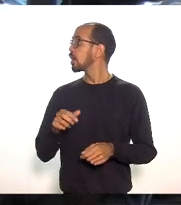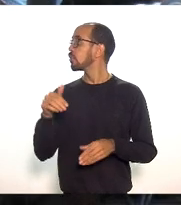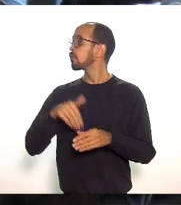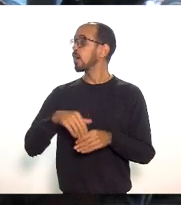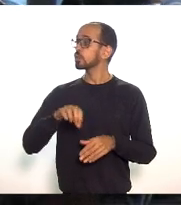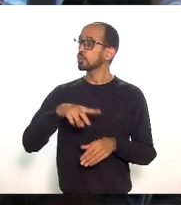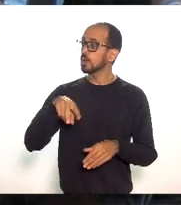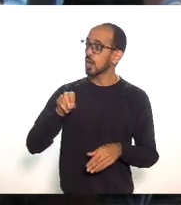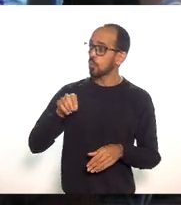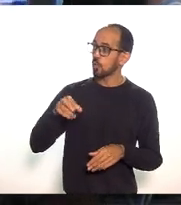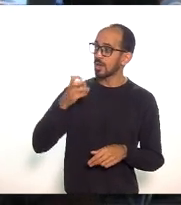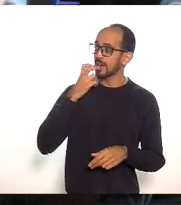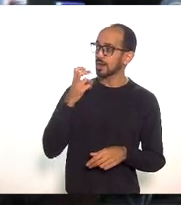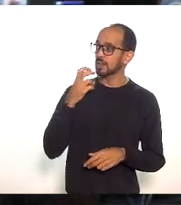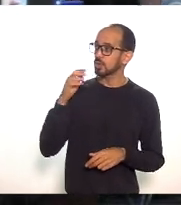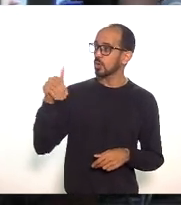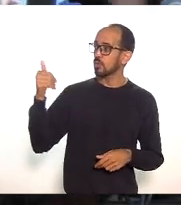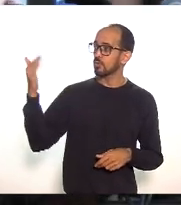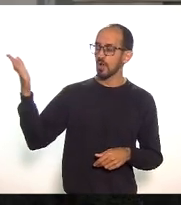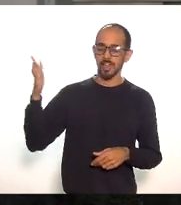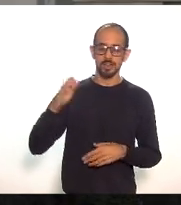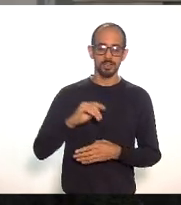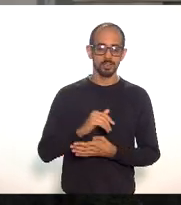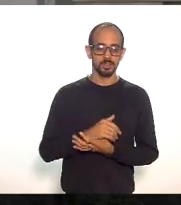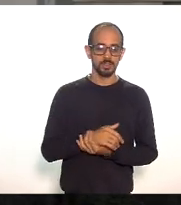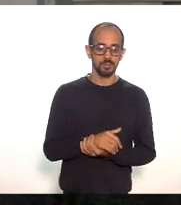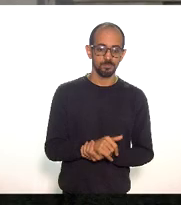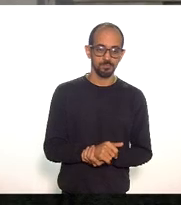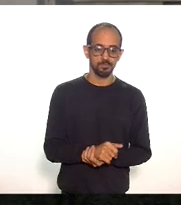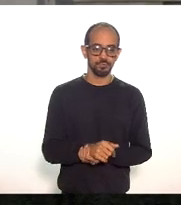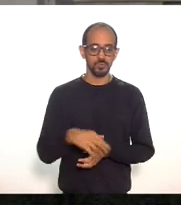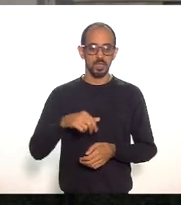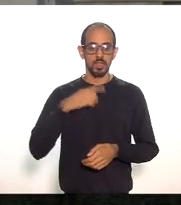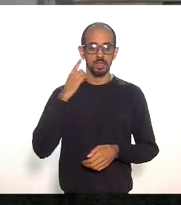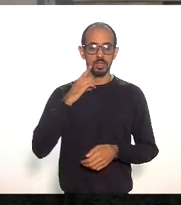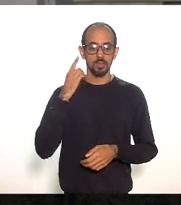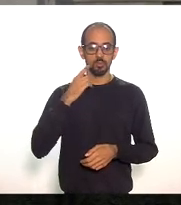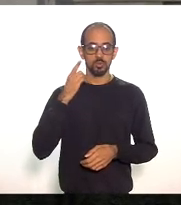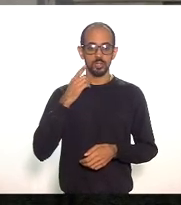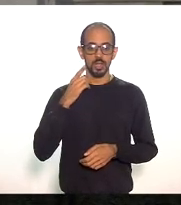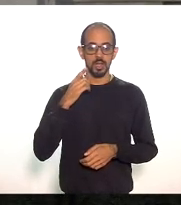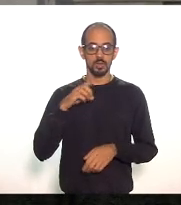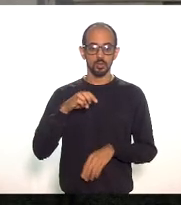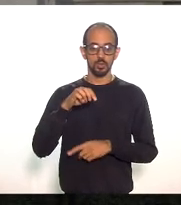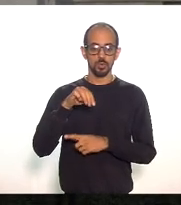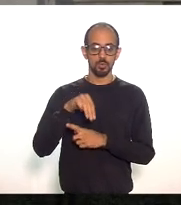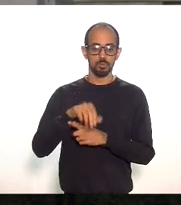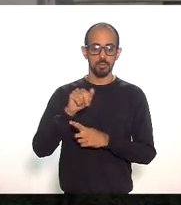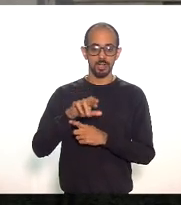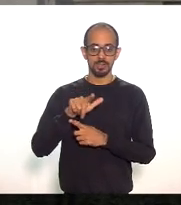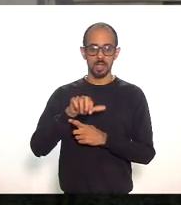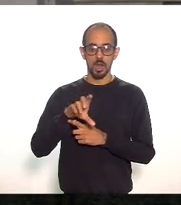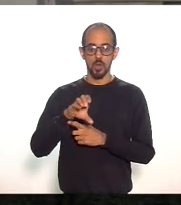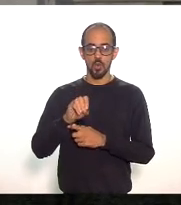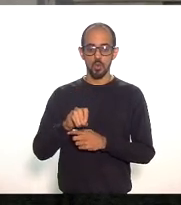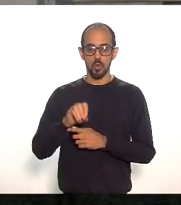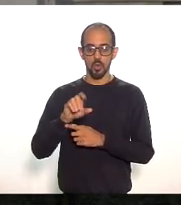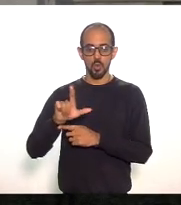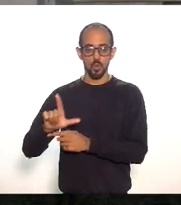Vota não, Marcelo Cabeleireiro. Deputado Marcelo, o seu Dino.